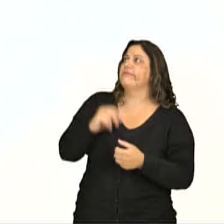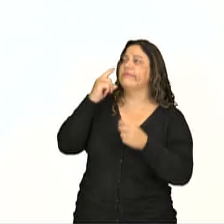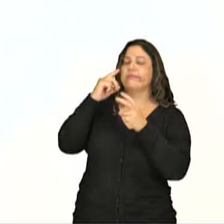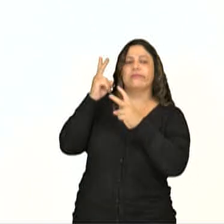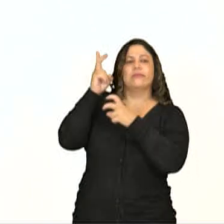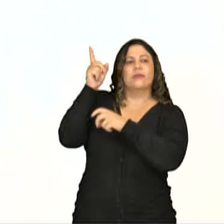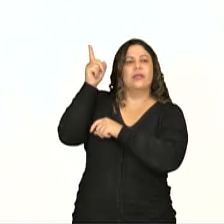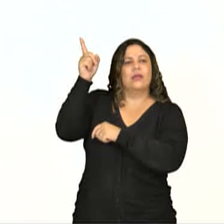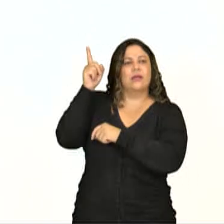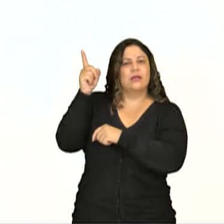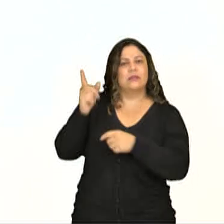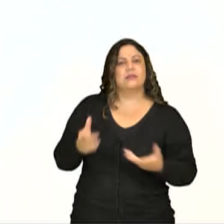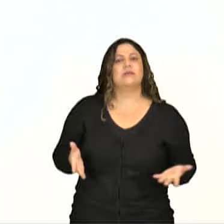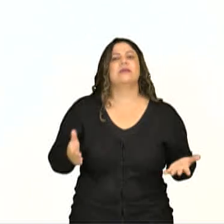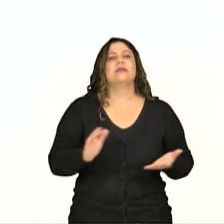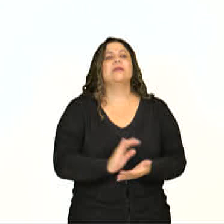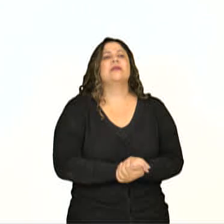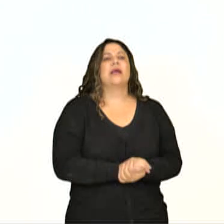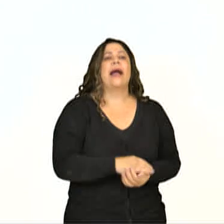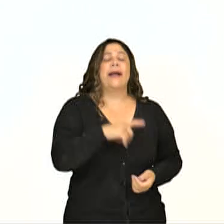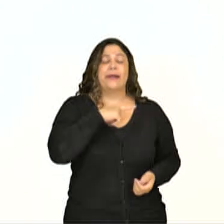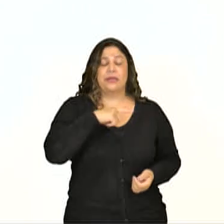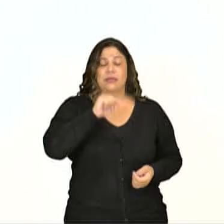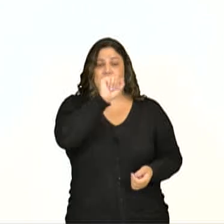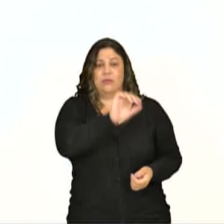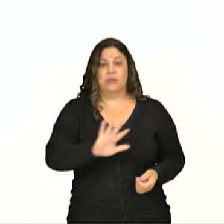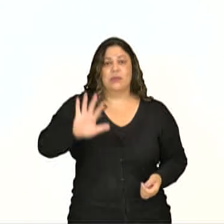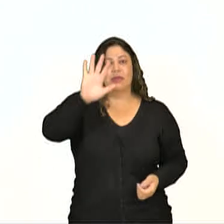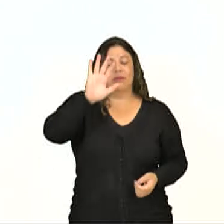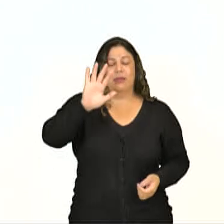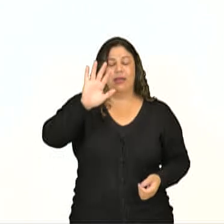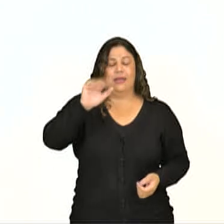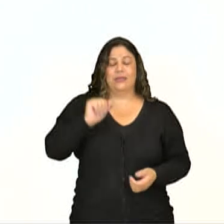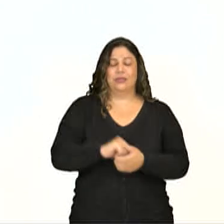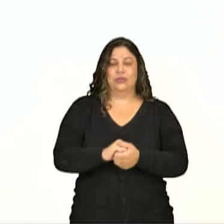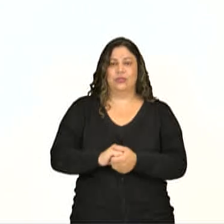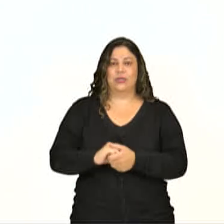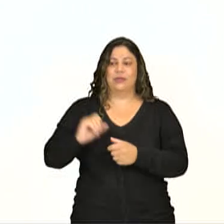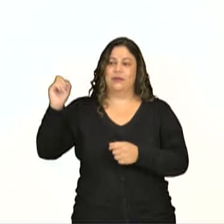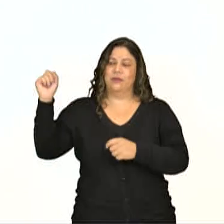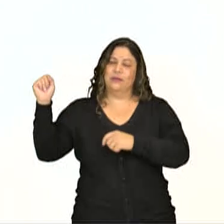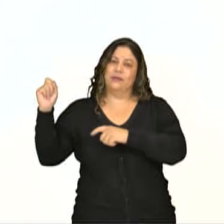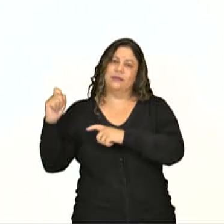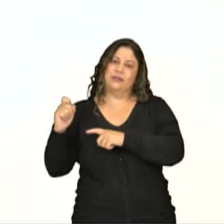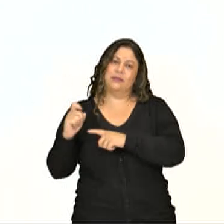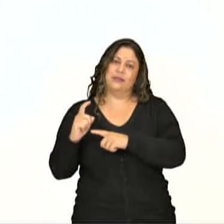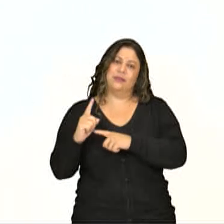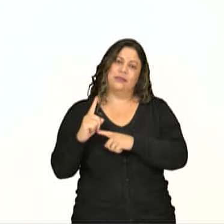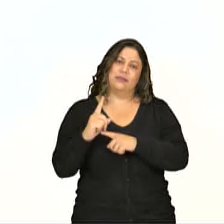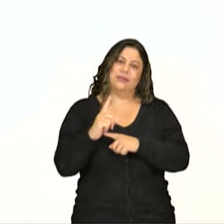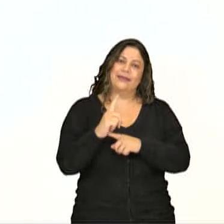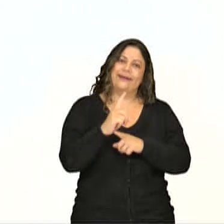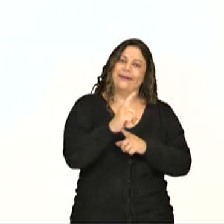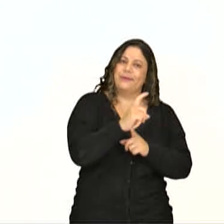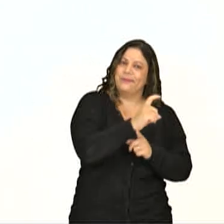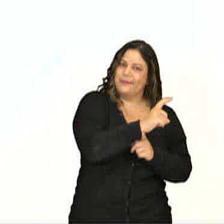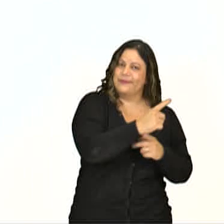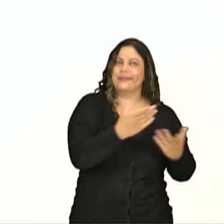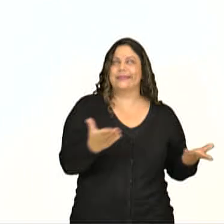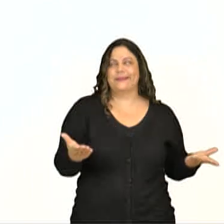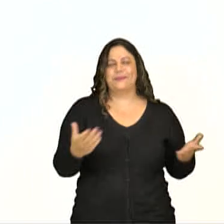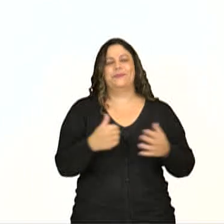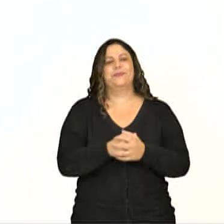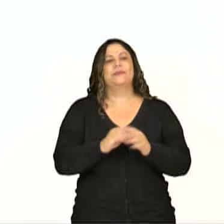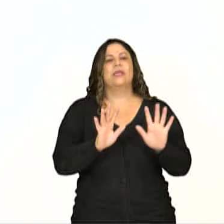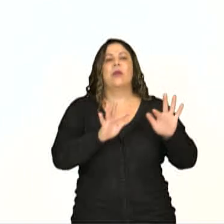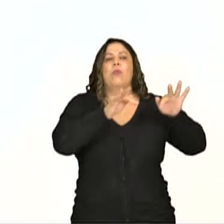é como, né, a gente tem uma imagem de uma evolução, né, do humano, até faz aqui no final,